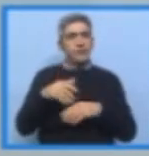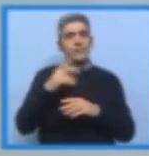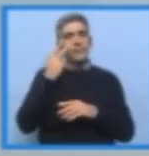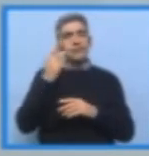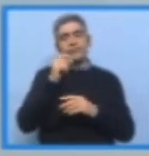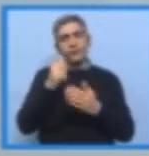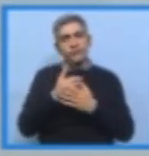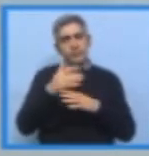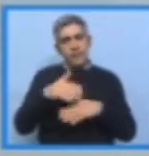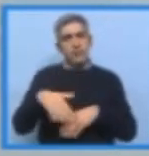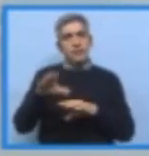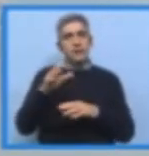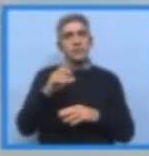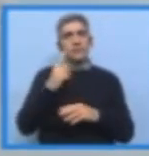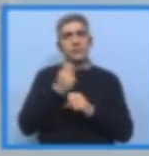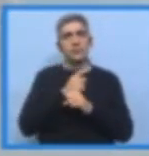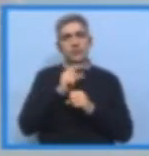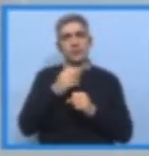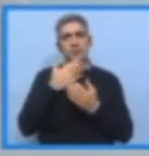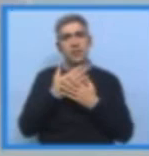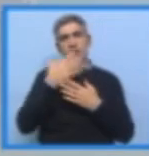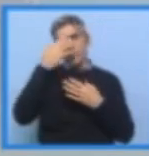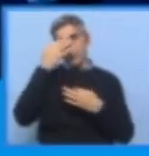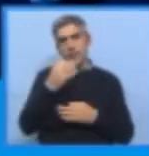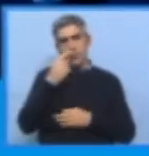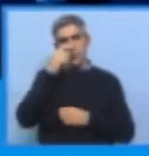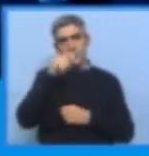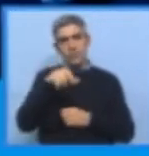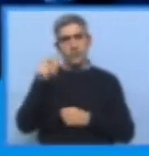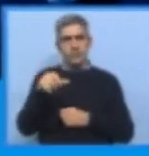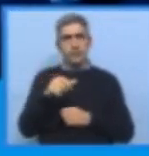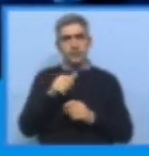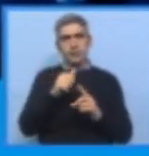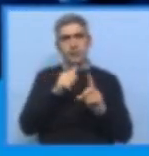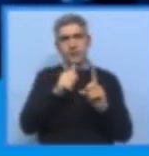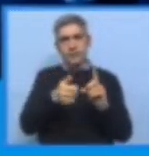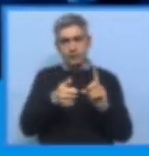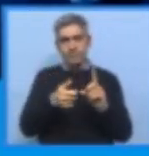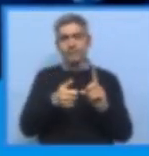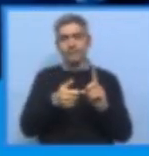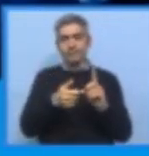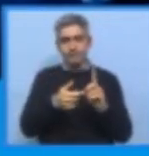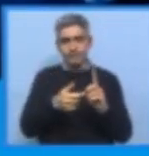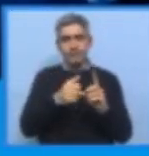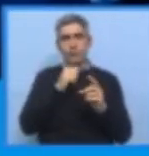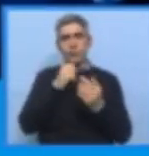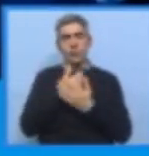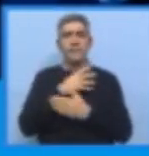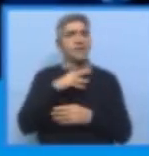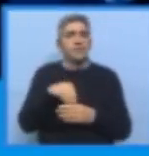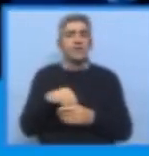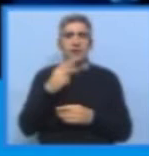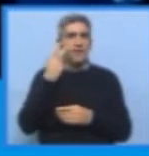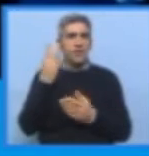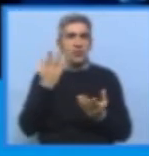uma vida é um serviço também à dignidade humana. Exatamente. Eu acho que morrer faz parte da vida